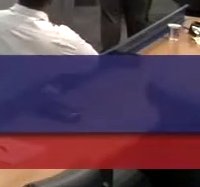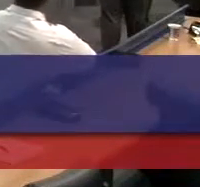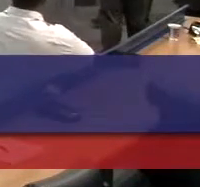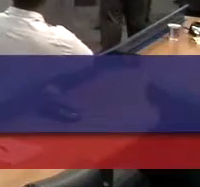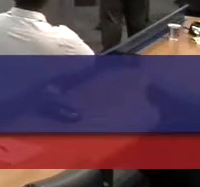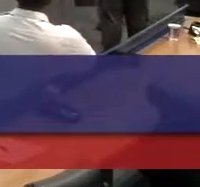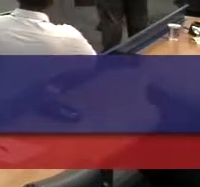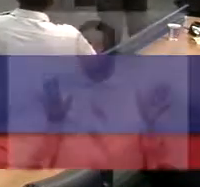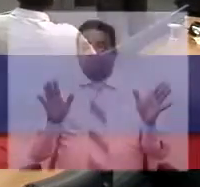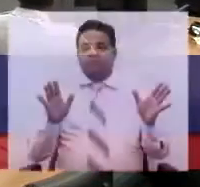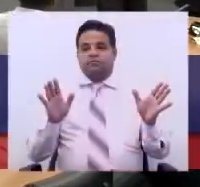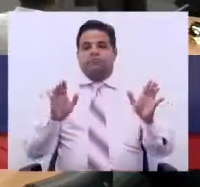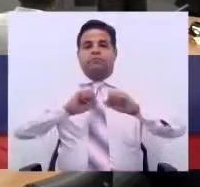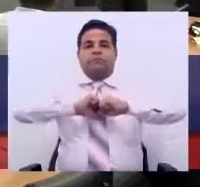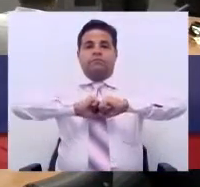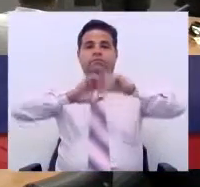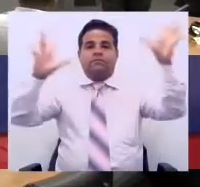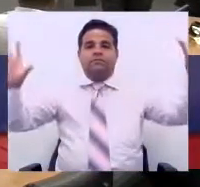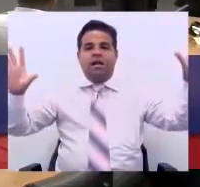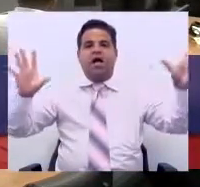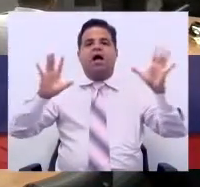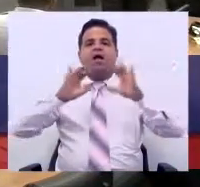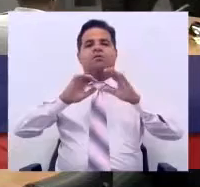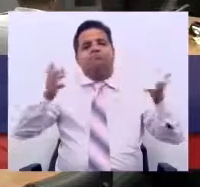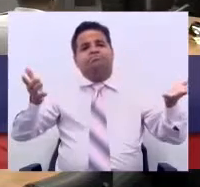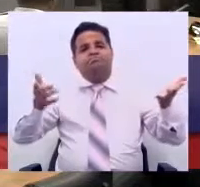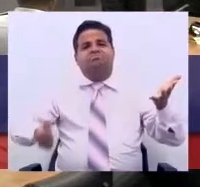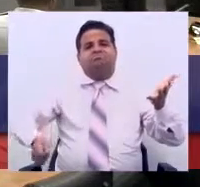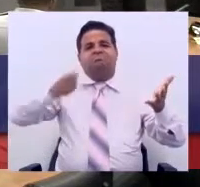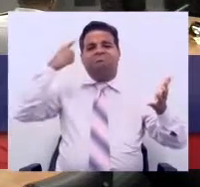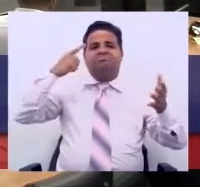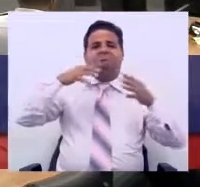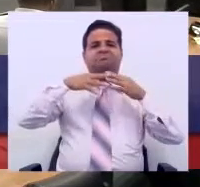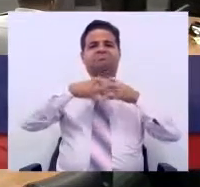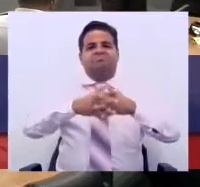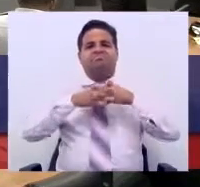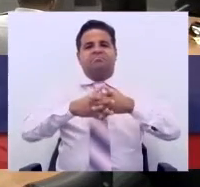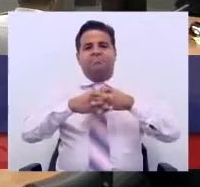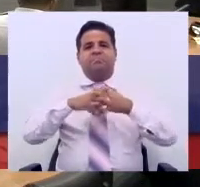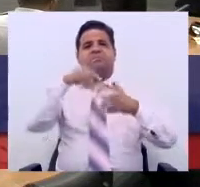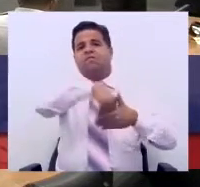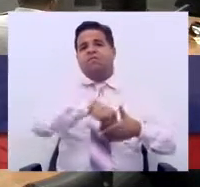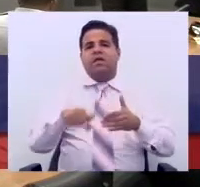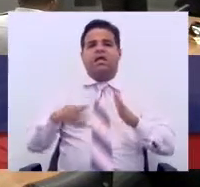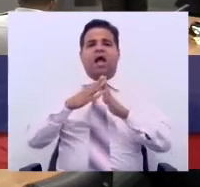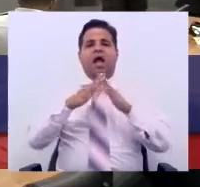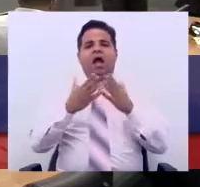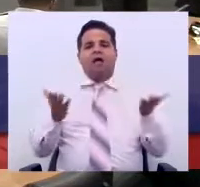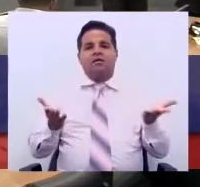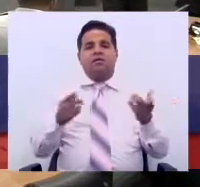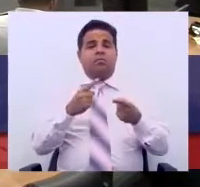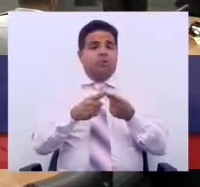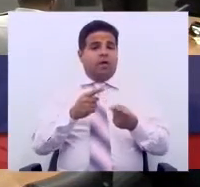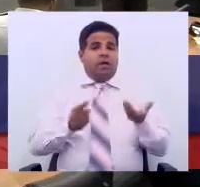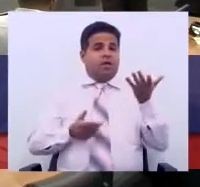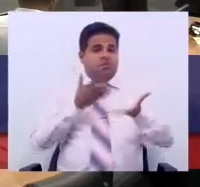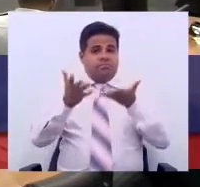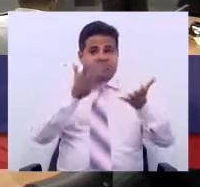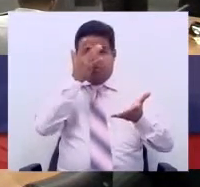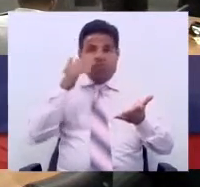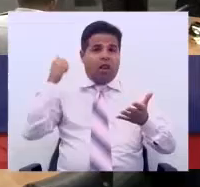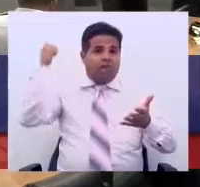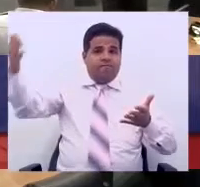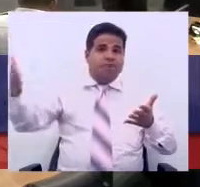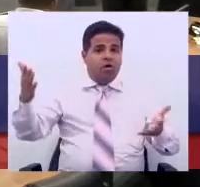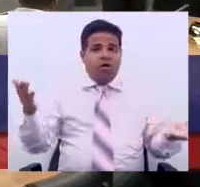aí, porque fica meio constrangedor para casa, para quem está votando sim. Porque trata-se, para as pessoas lá fora,